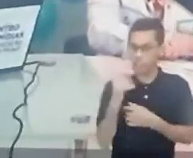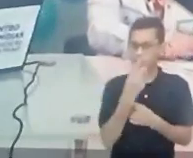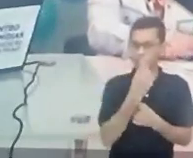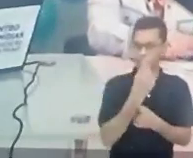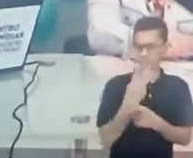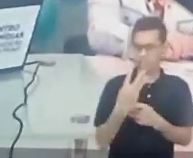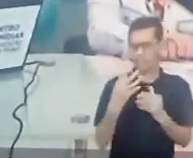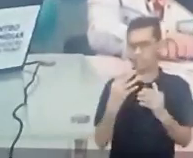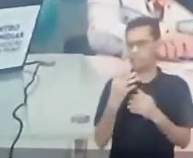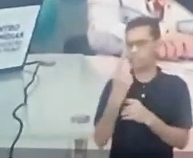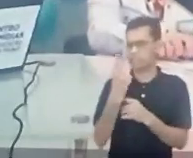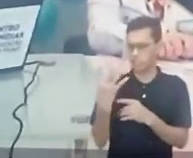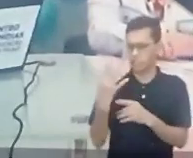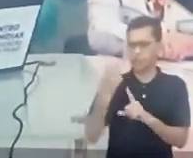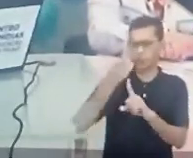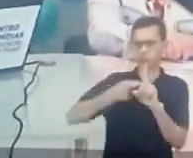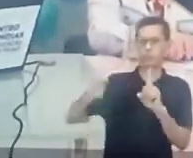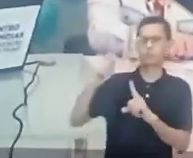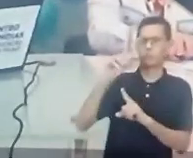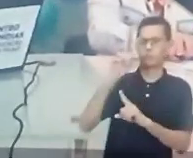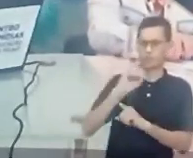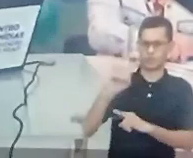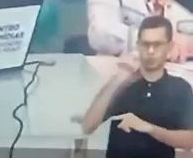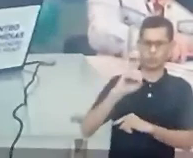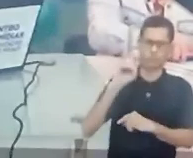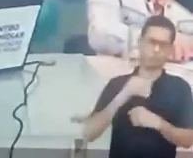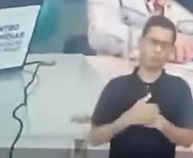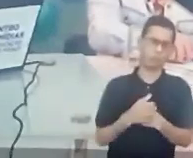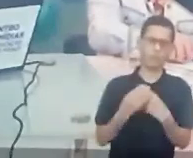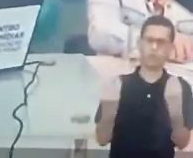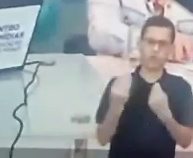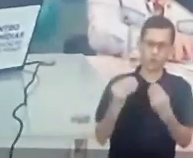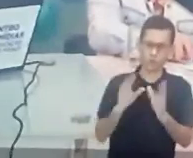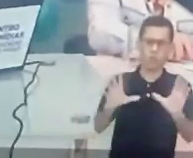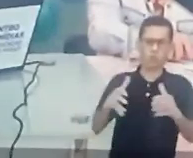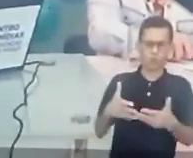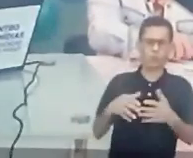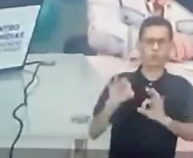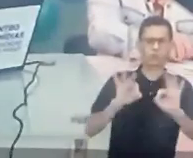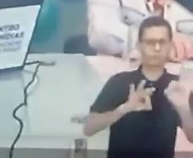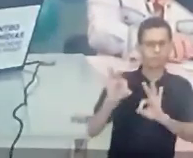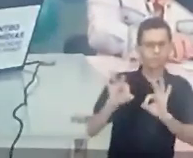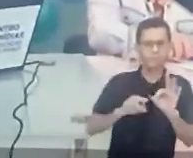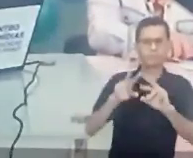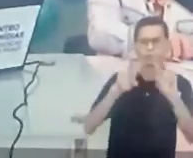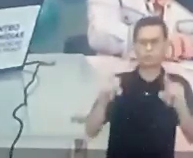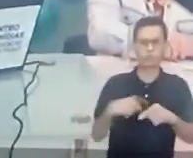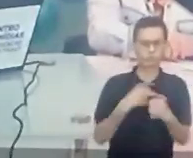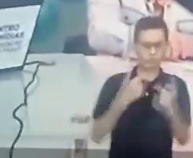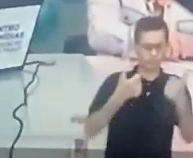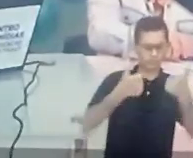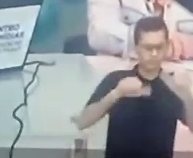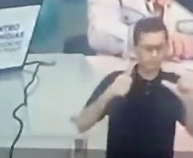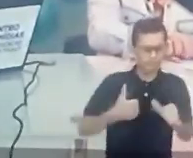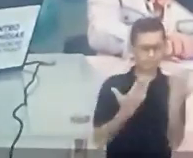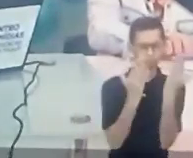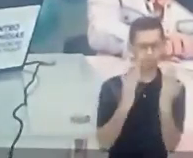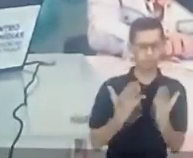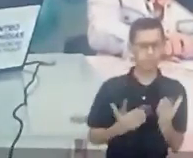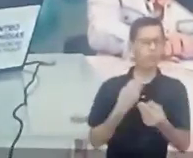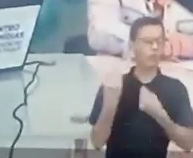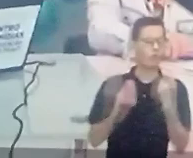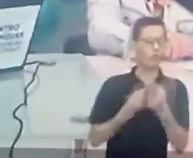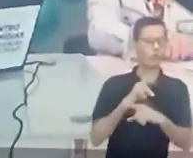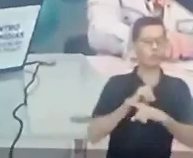Então, nos dias 13 e 14 do 10, a comissão de atribuição ela vai ficar responsável por analisar e deferir ou indeferir todos os